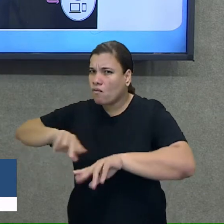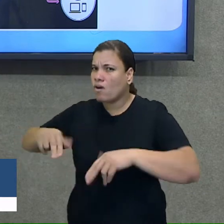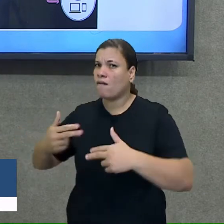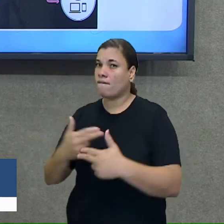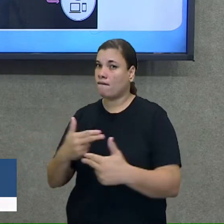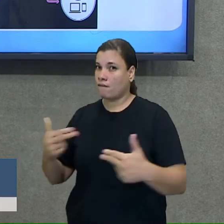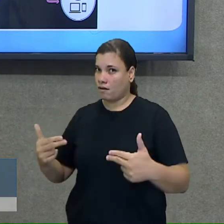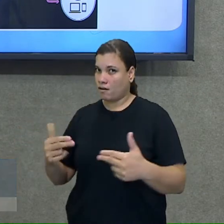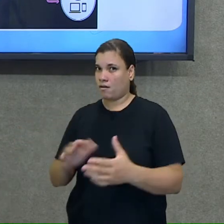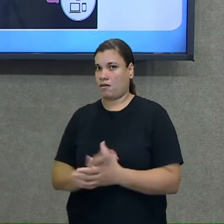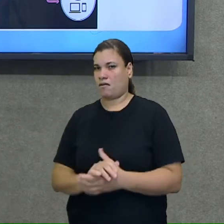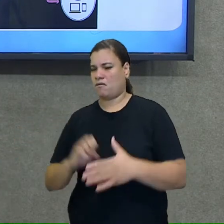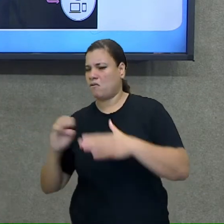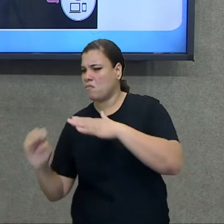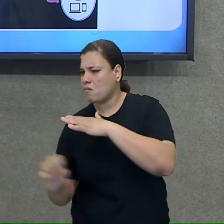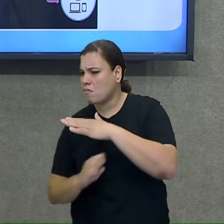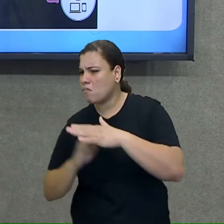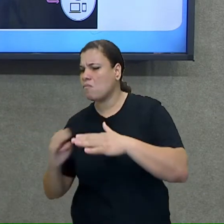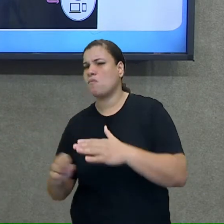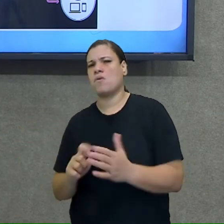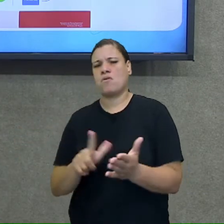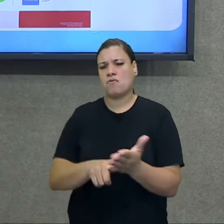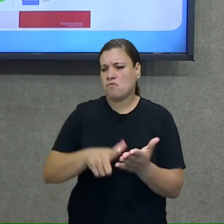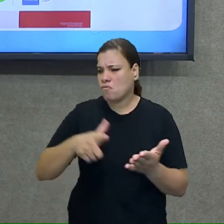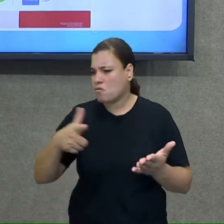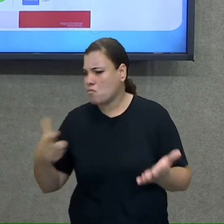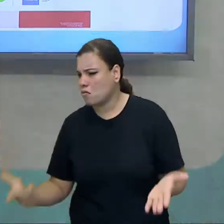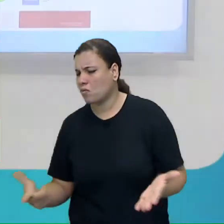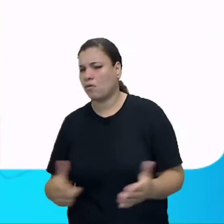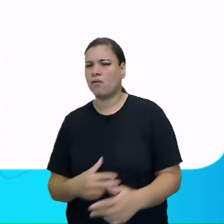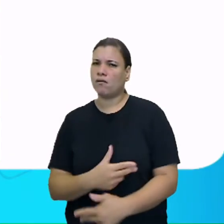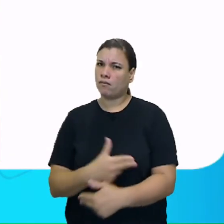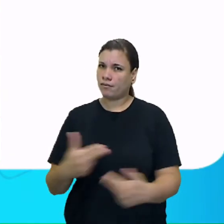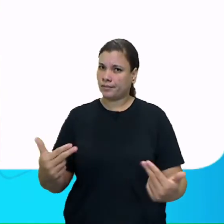projetos empresariais e etc.